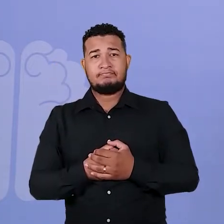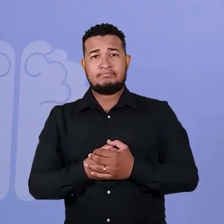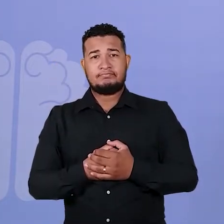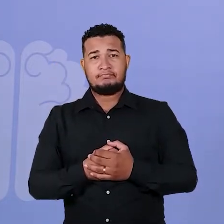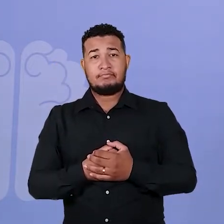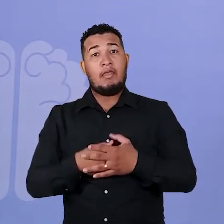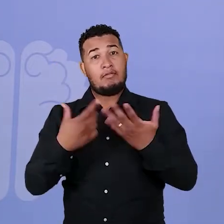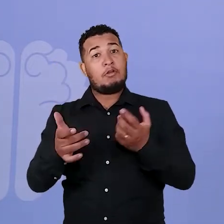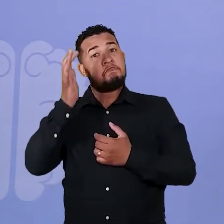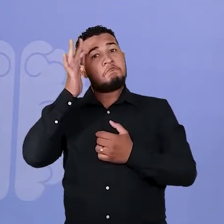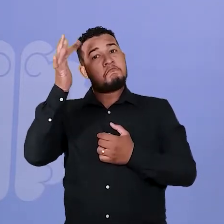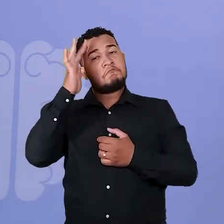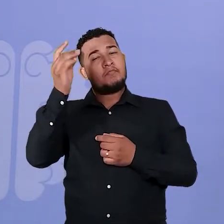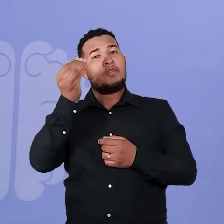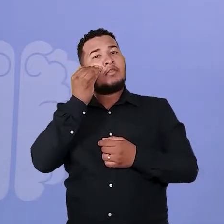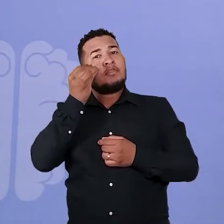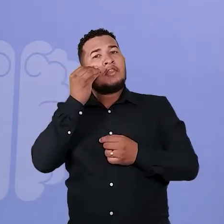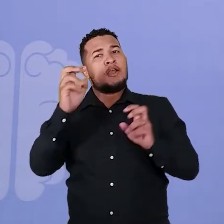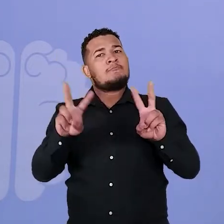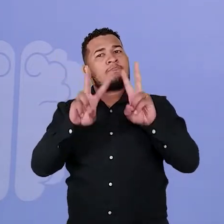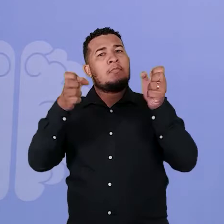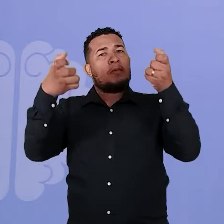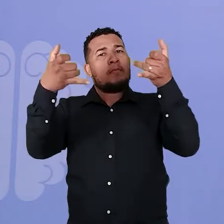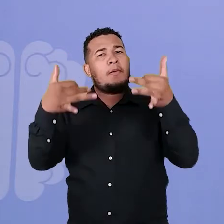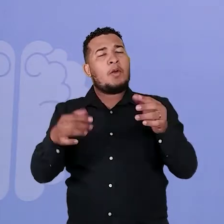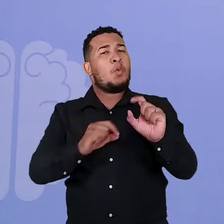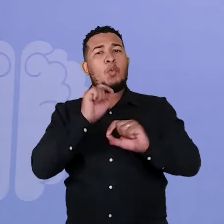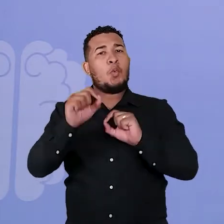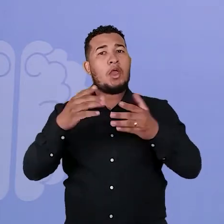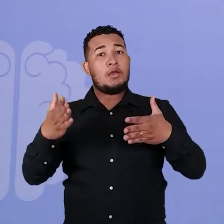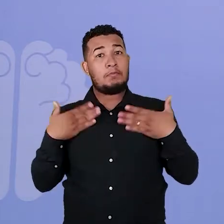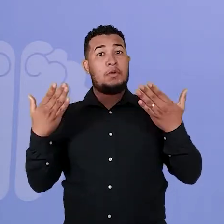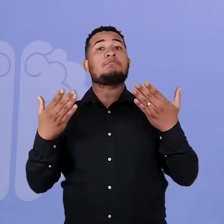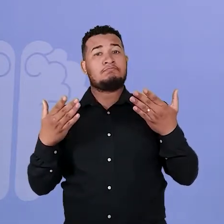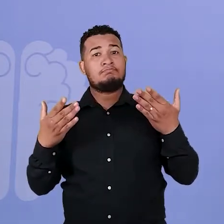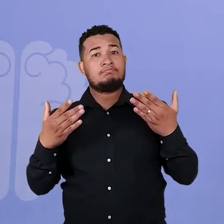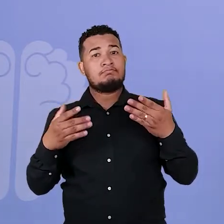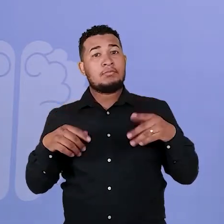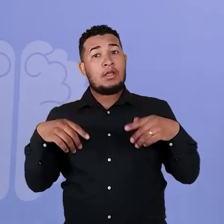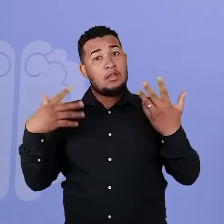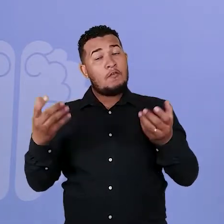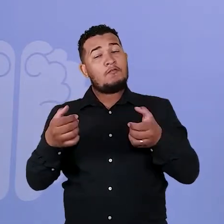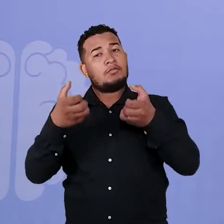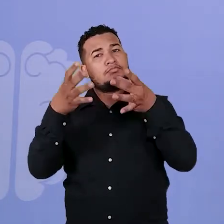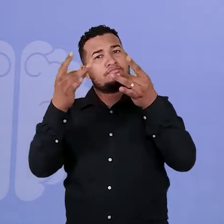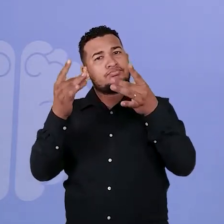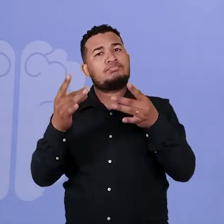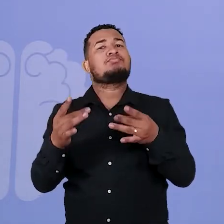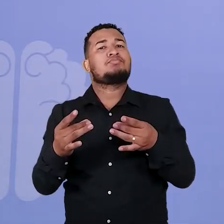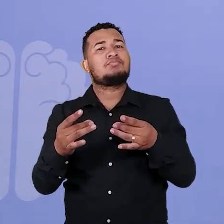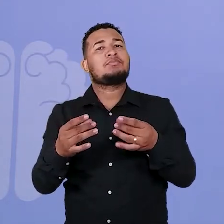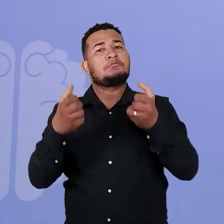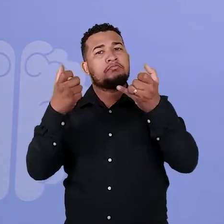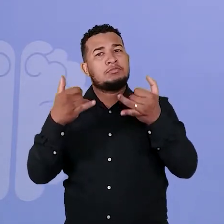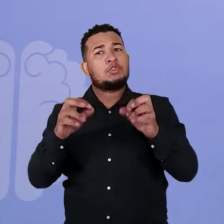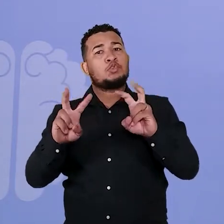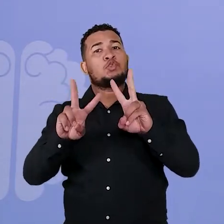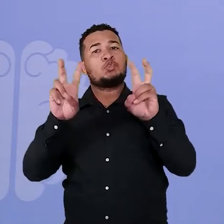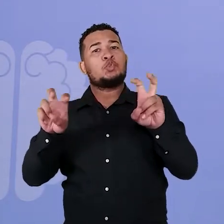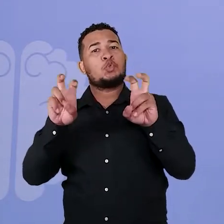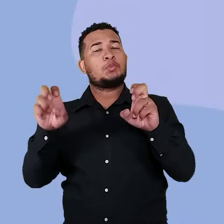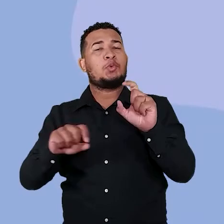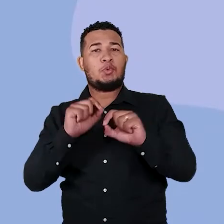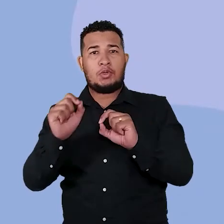vez? Para a gente tentar esclarecer o que é espanto, vamos falar um pouco, ali na tela para